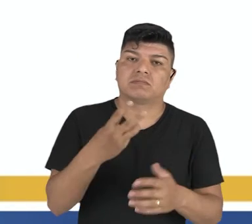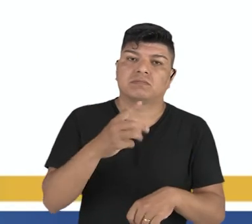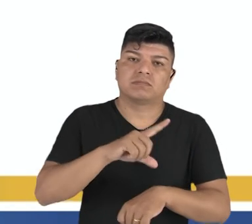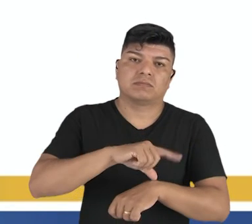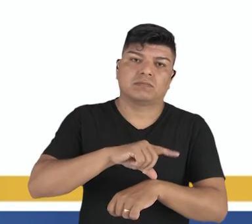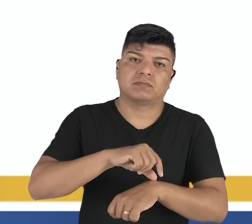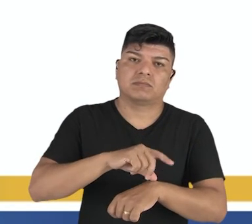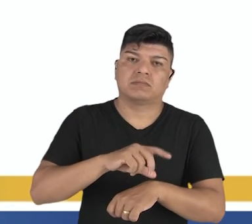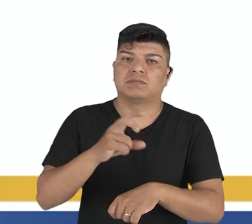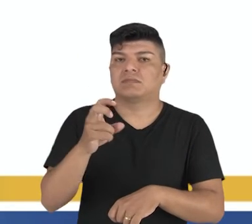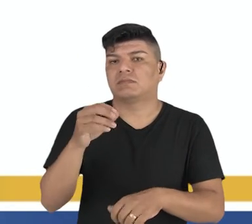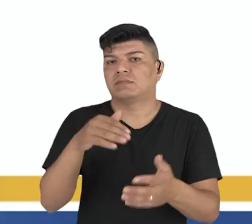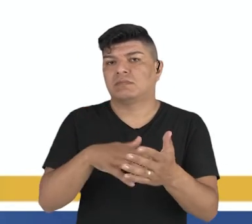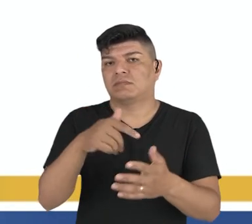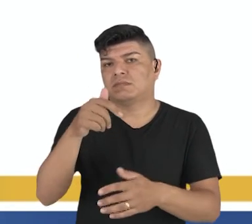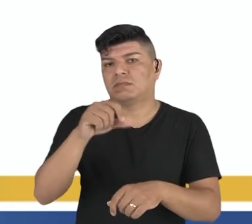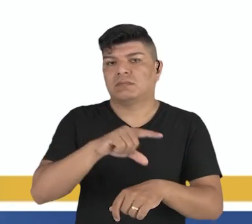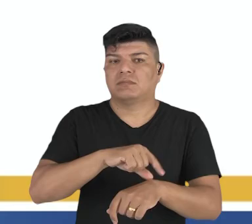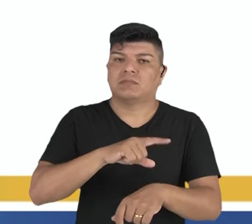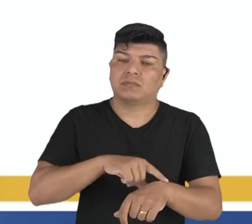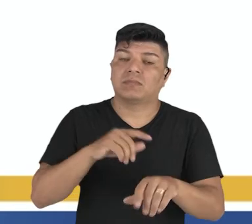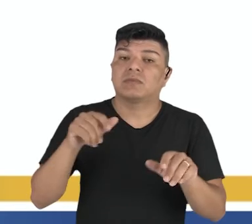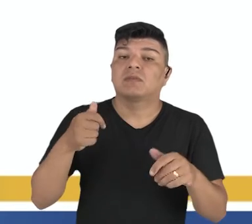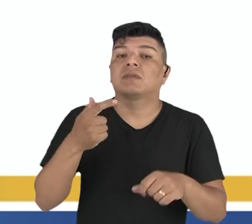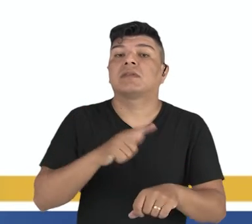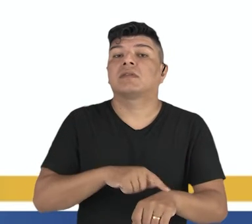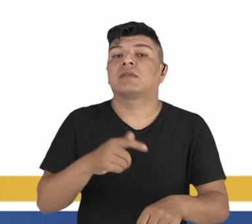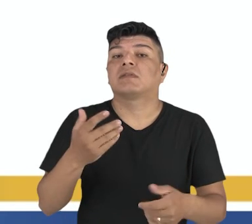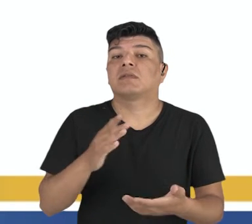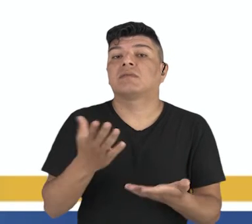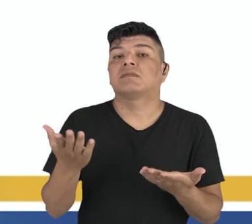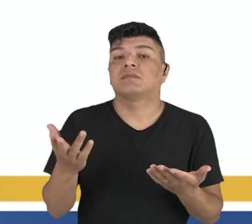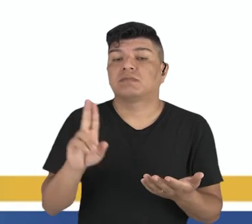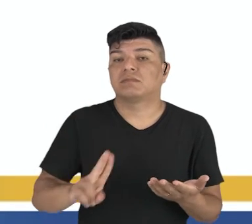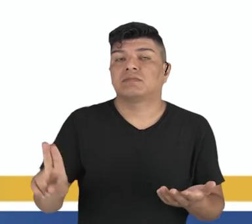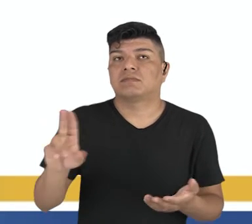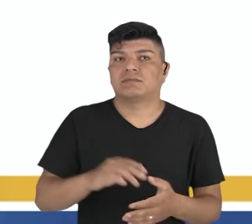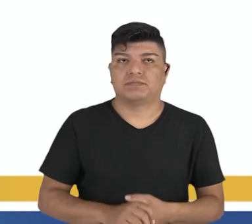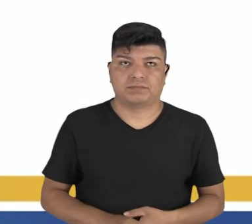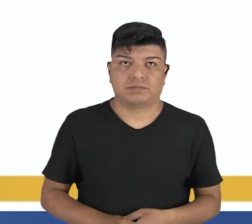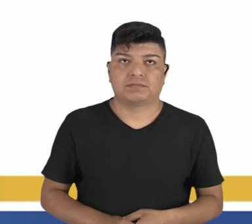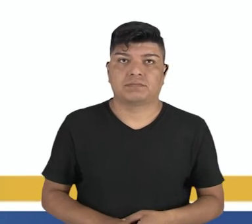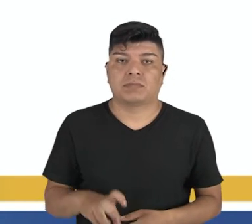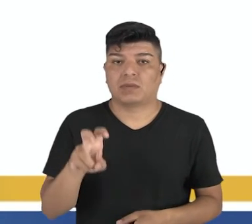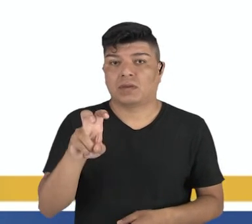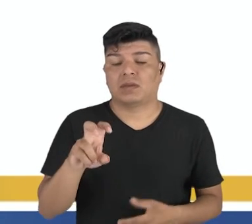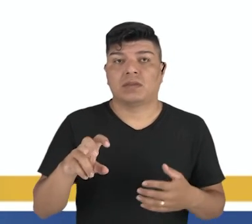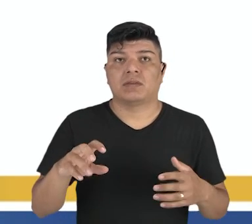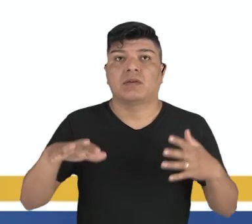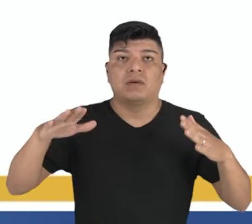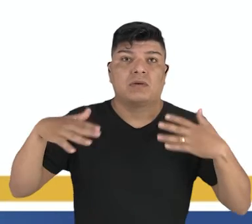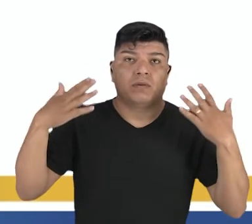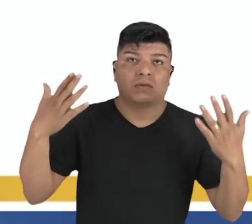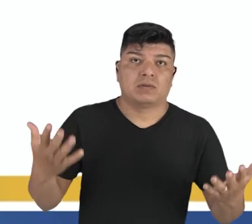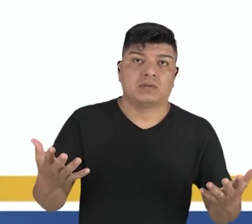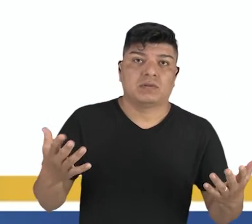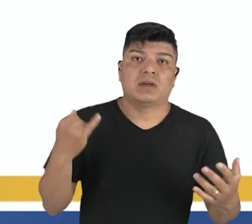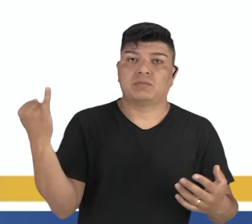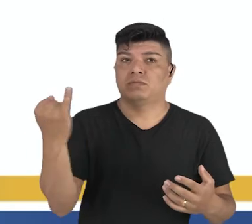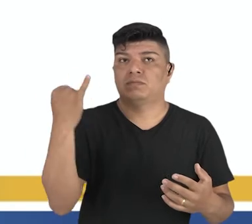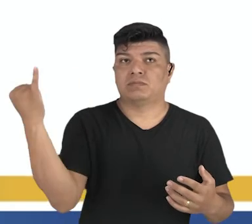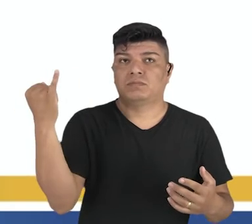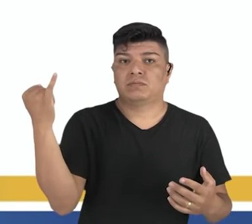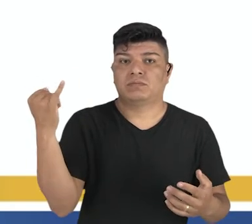5 horas, 5 a 7 horas, 7 a 10 horas? Quanto tempo? Qual tem sido a eficácia do ensino à distância